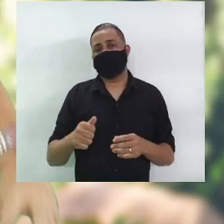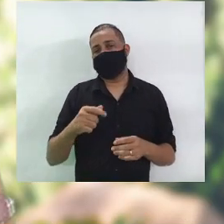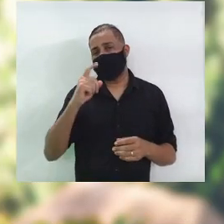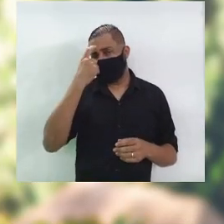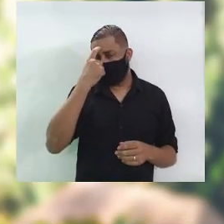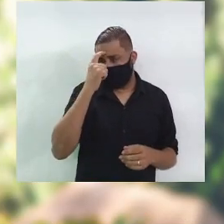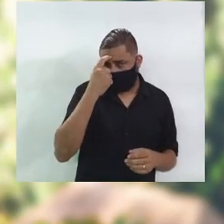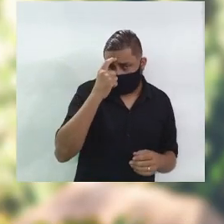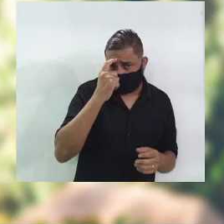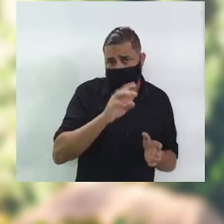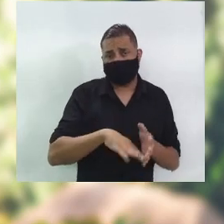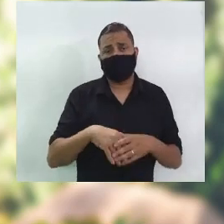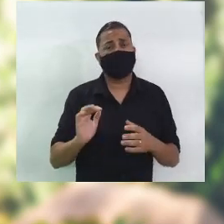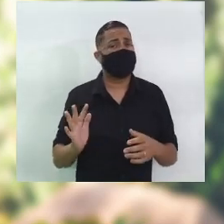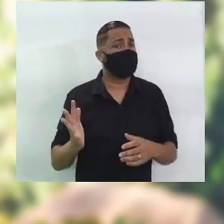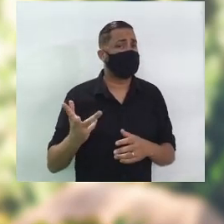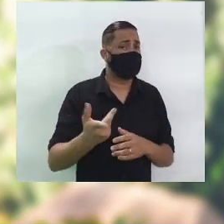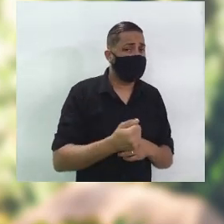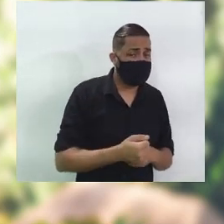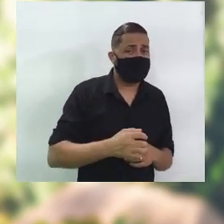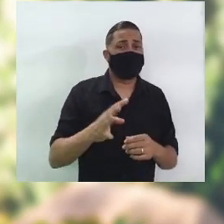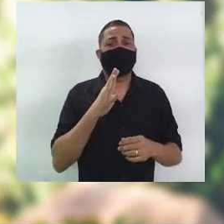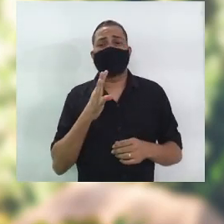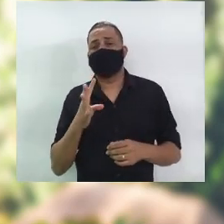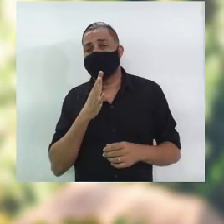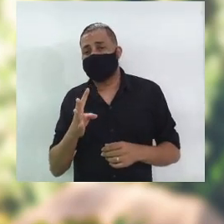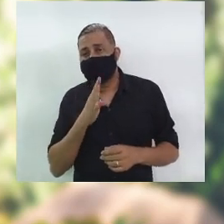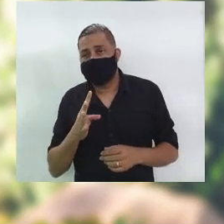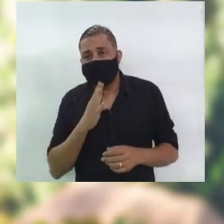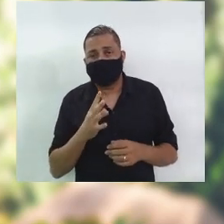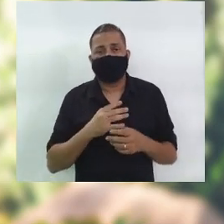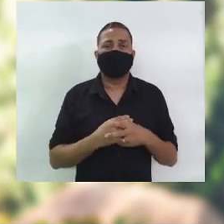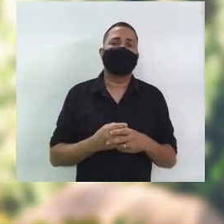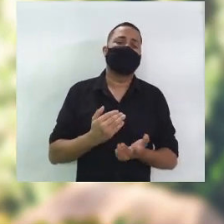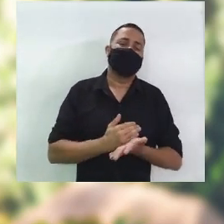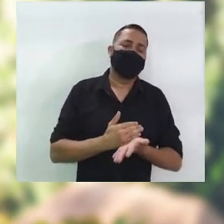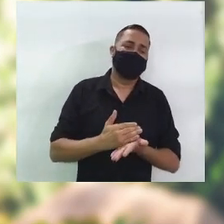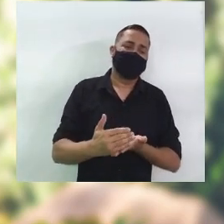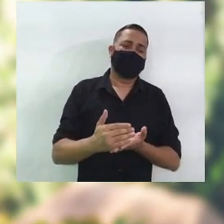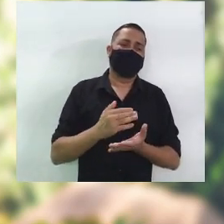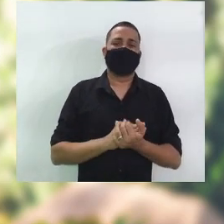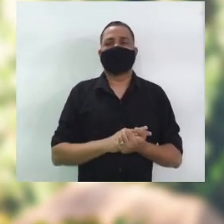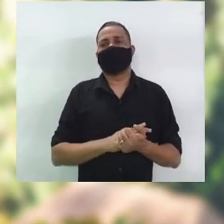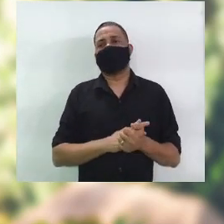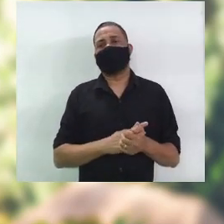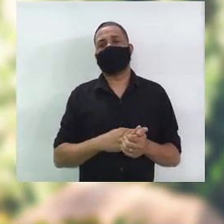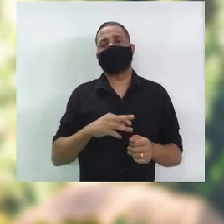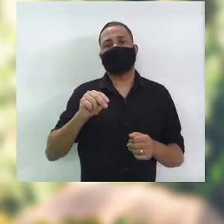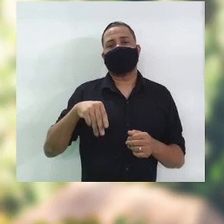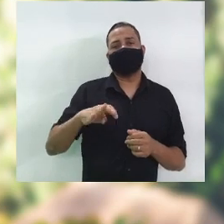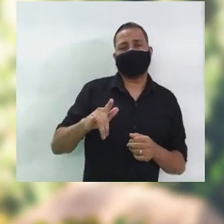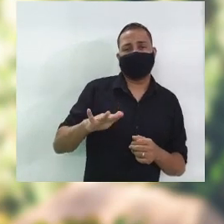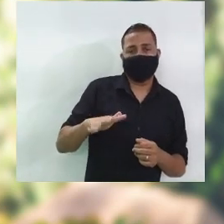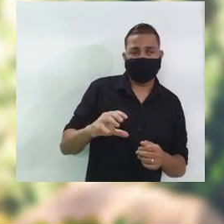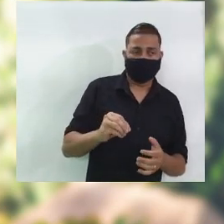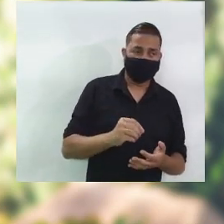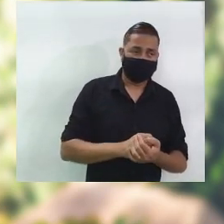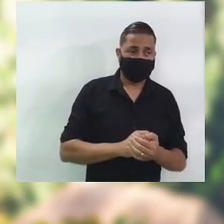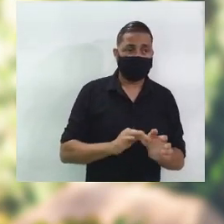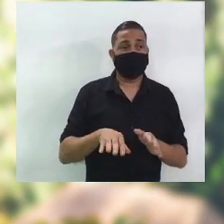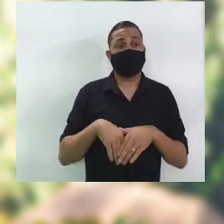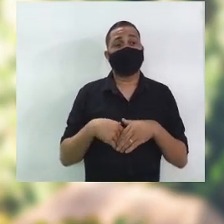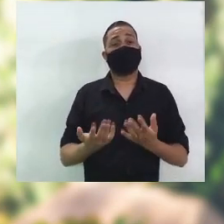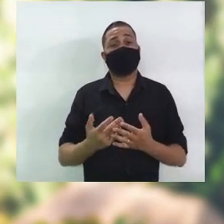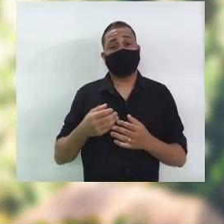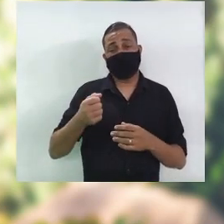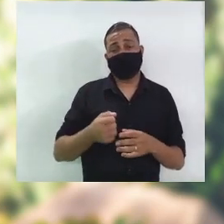Índia, essa questão toda, vamos conhecer as raízes, o ponto neofrágico, ou seja, quais são